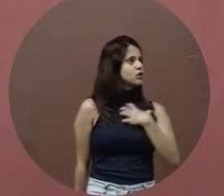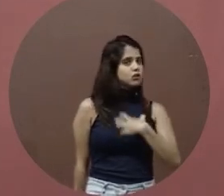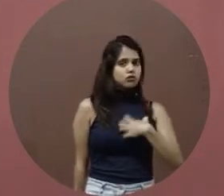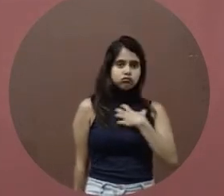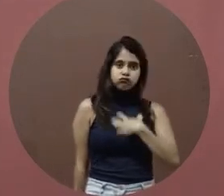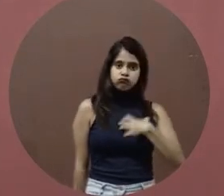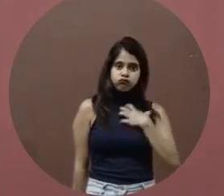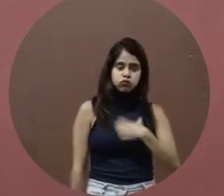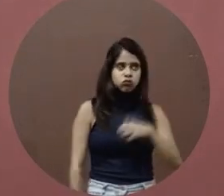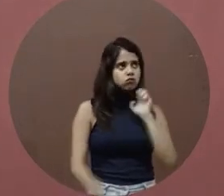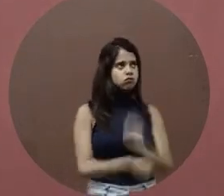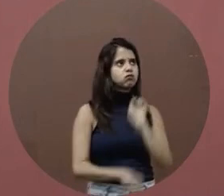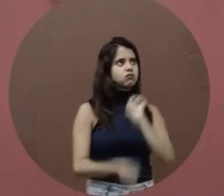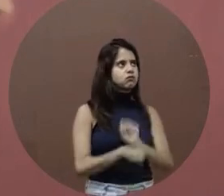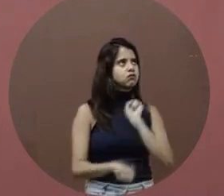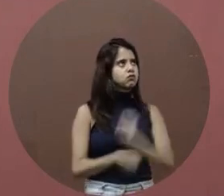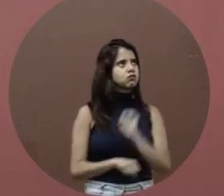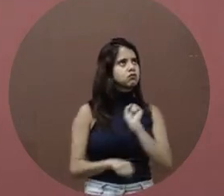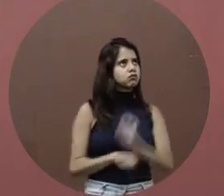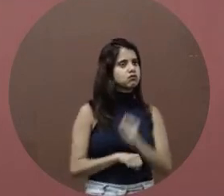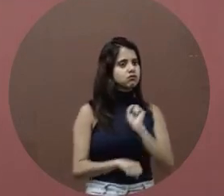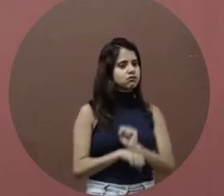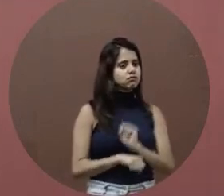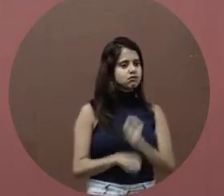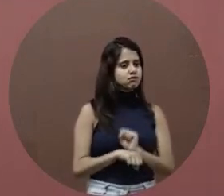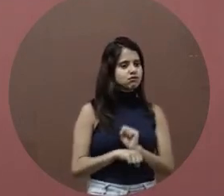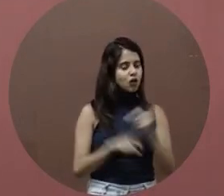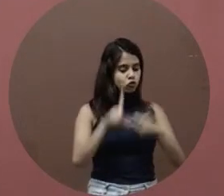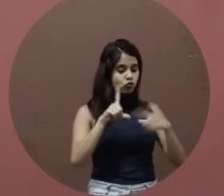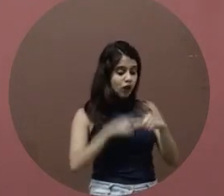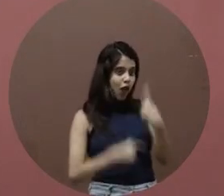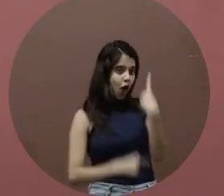um estrela lá para vocês.